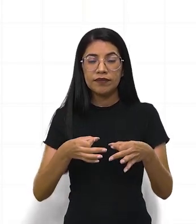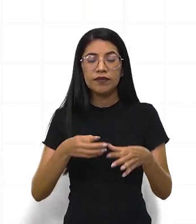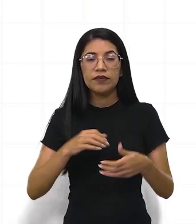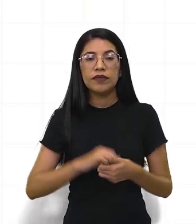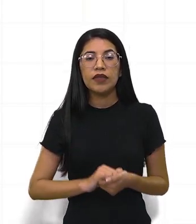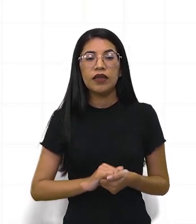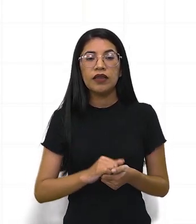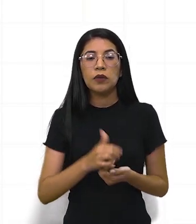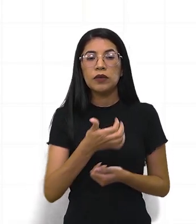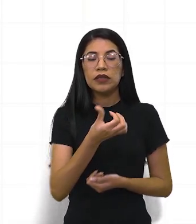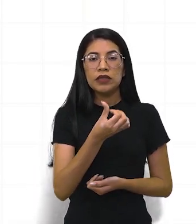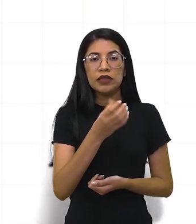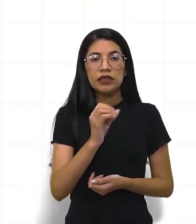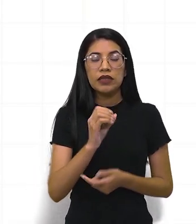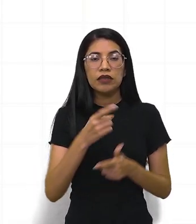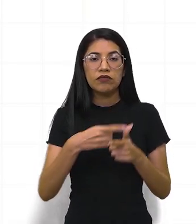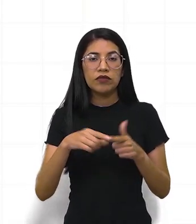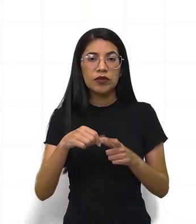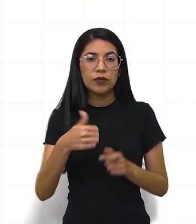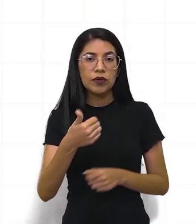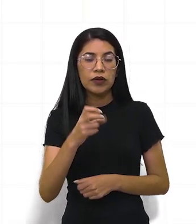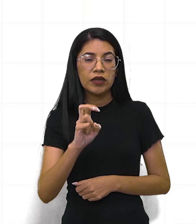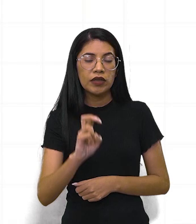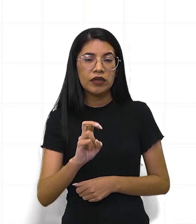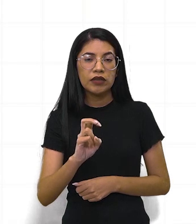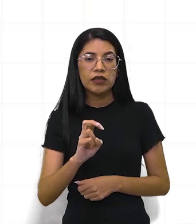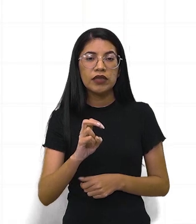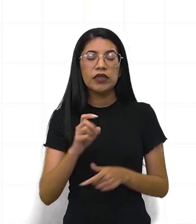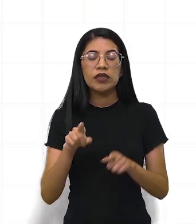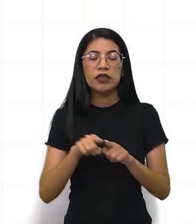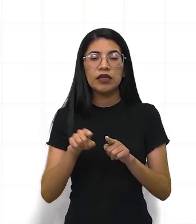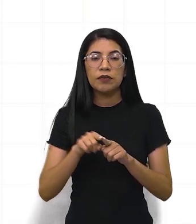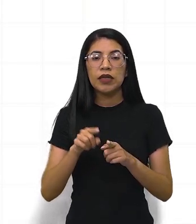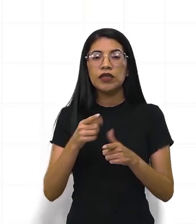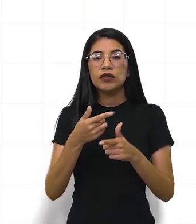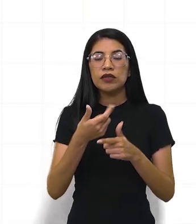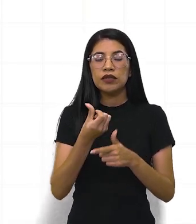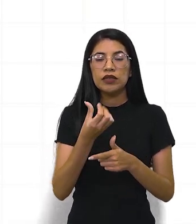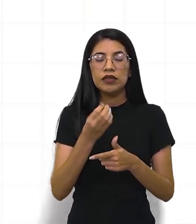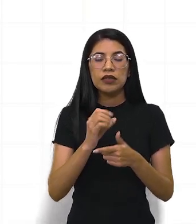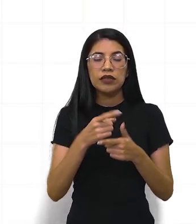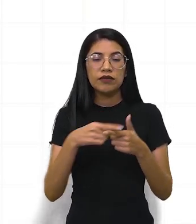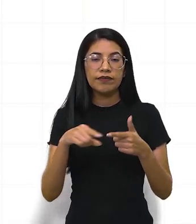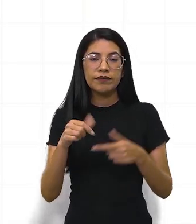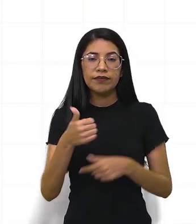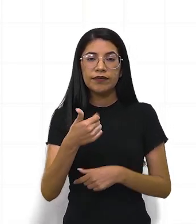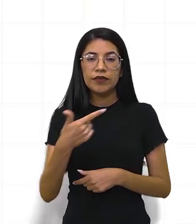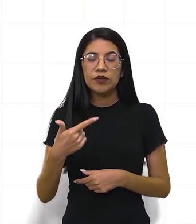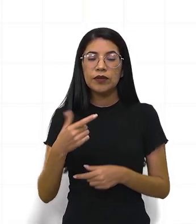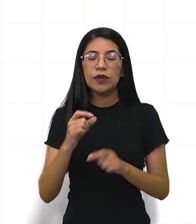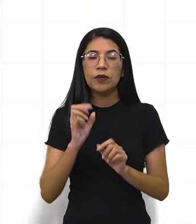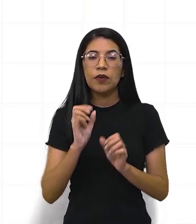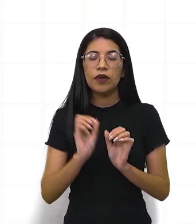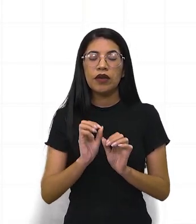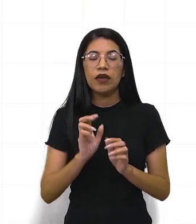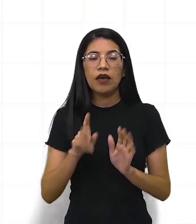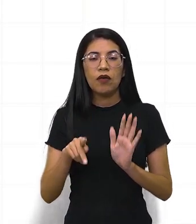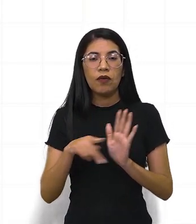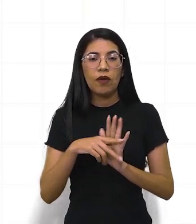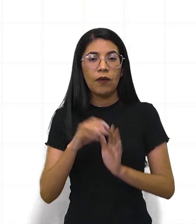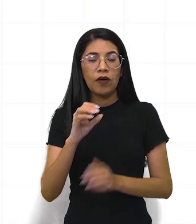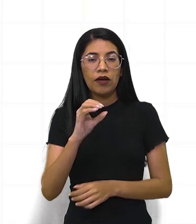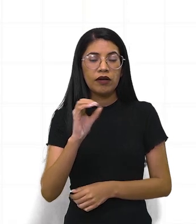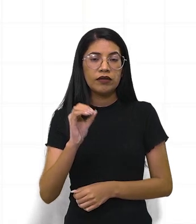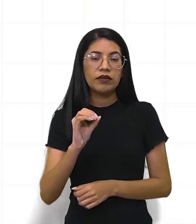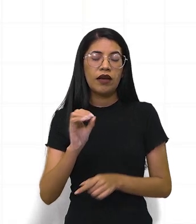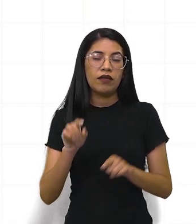60 é divisível por 12 e por 15? Porque o resultado da divisão, o resto é igual a 0. São